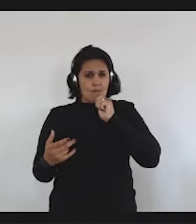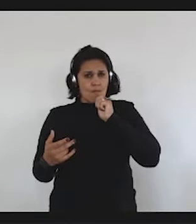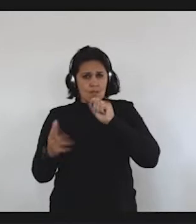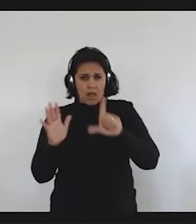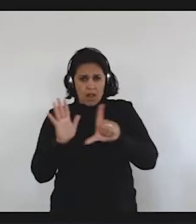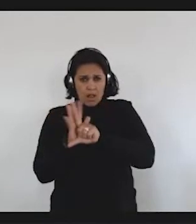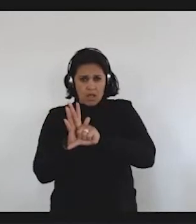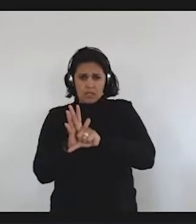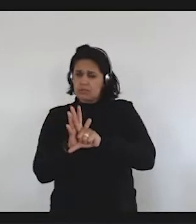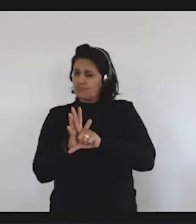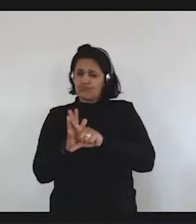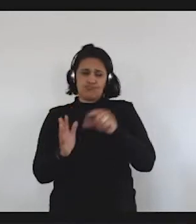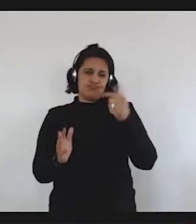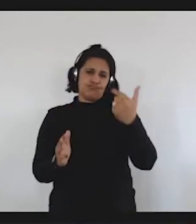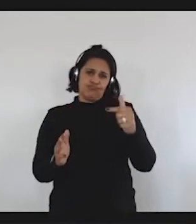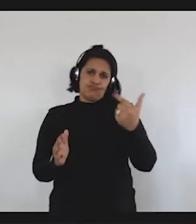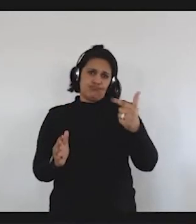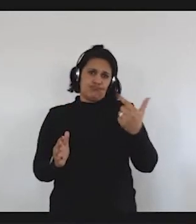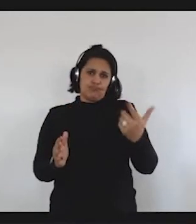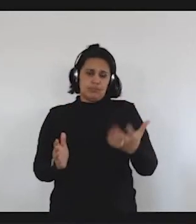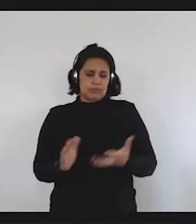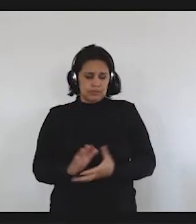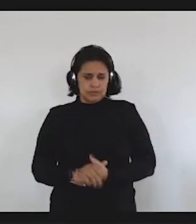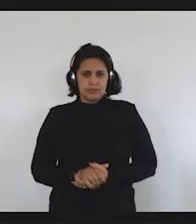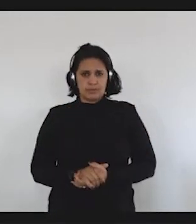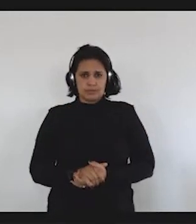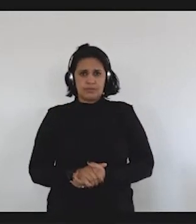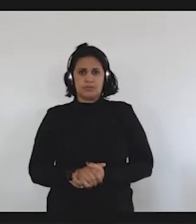fora da lei. E, ultimamente,